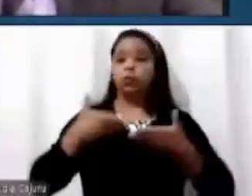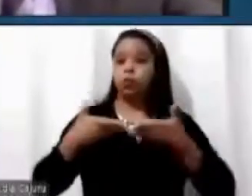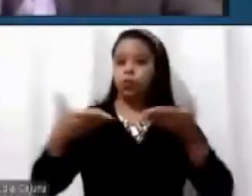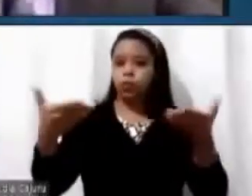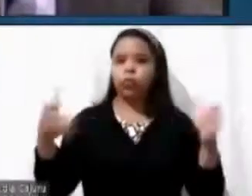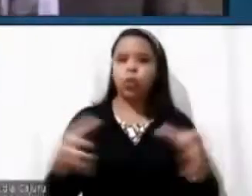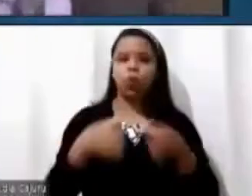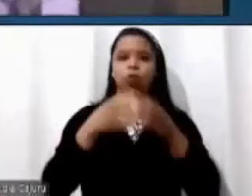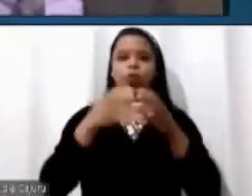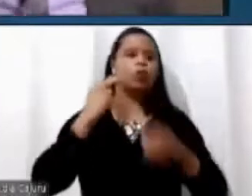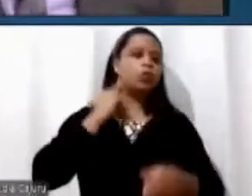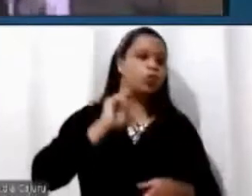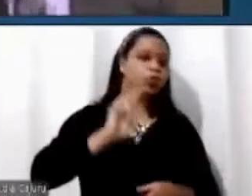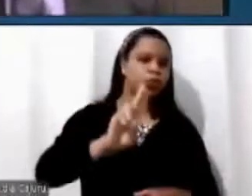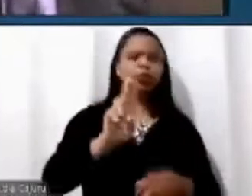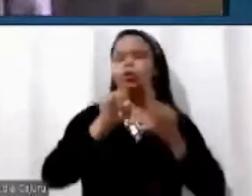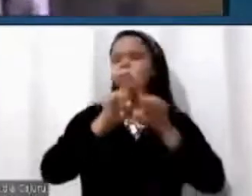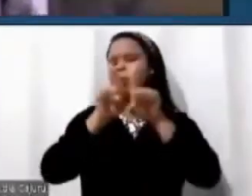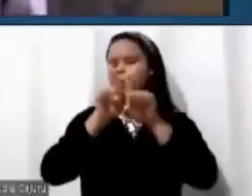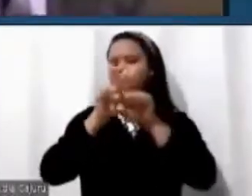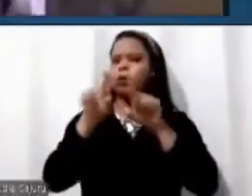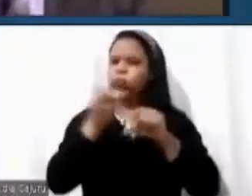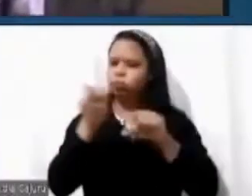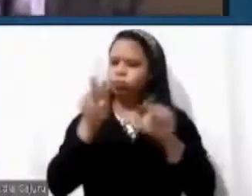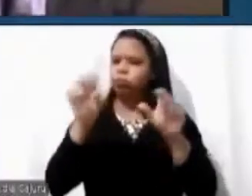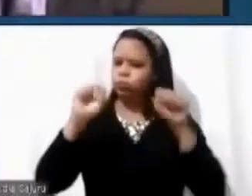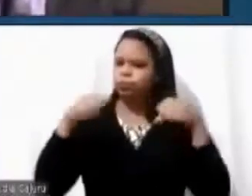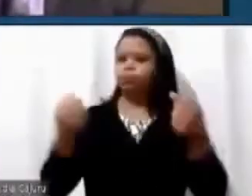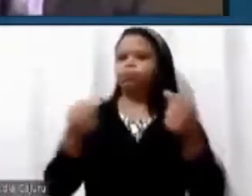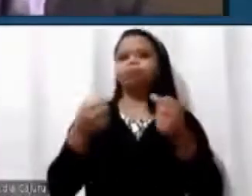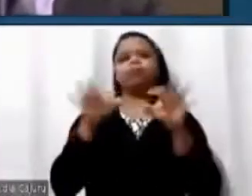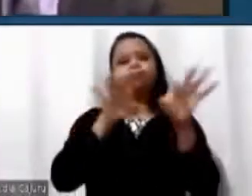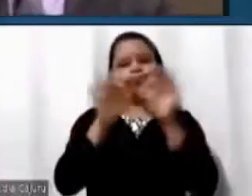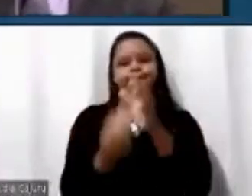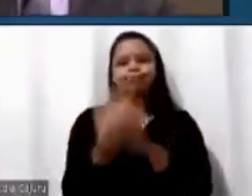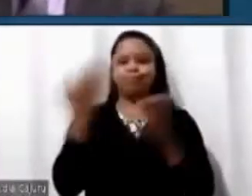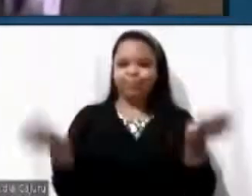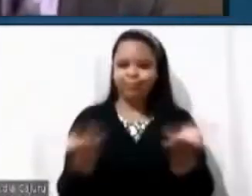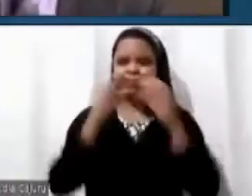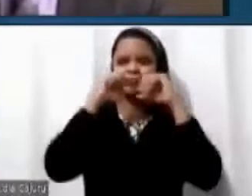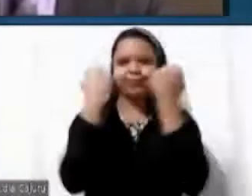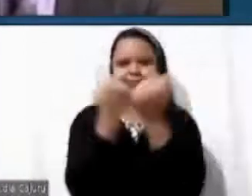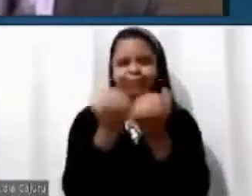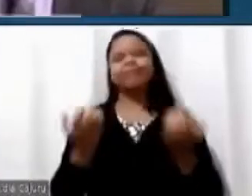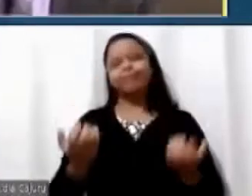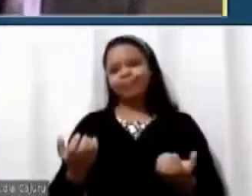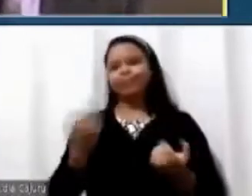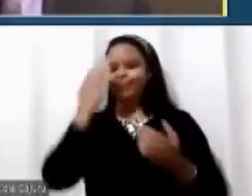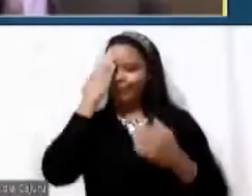pela iniciativa, né, de fazer isso, enfrentar as contingências, né, porque a gente, na área médica e na área